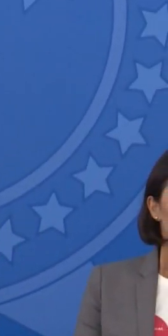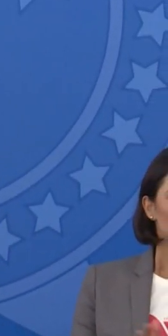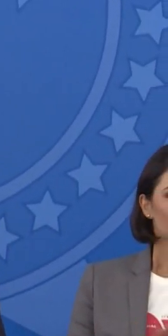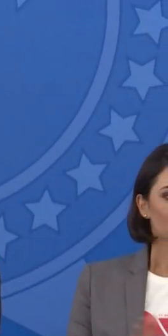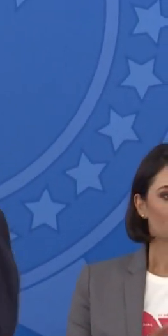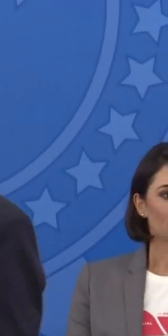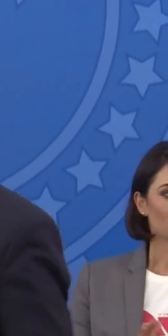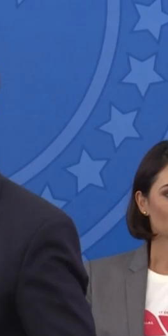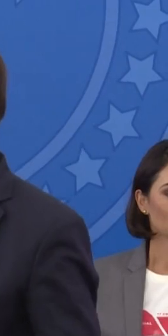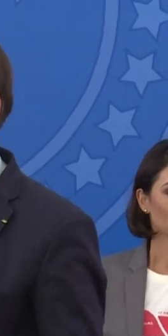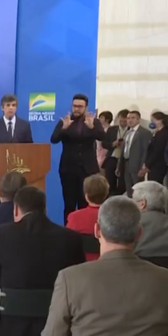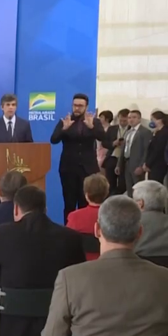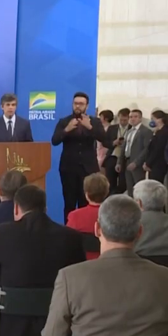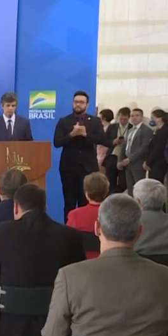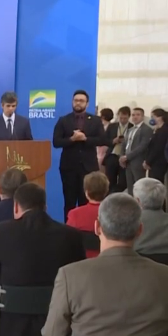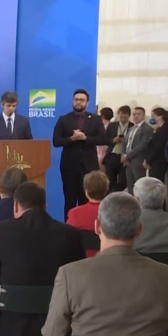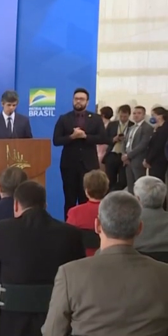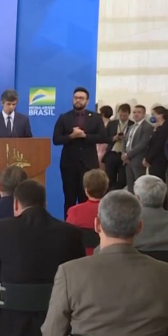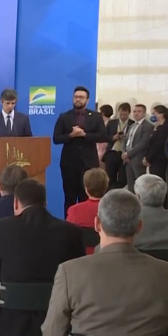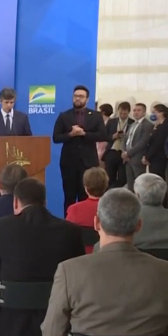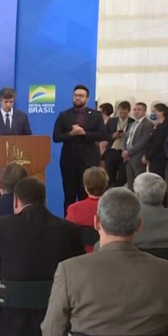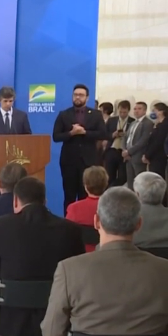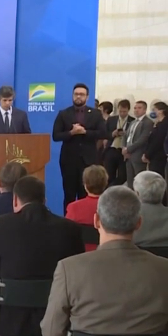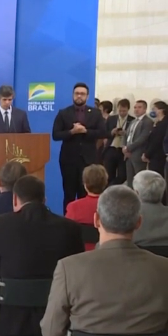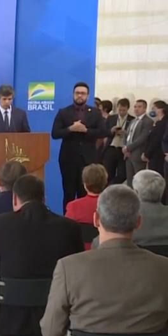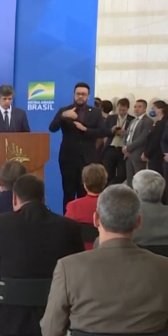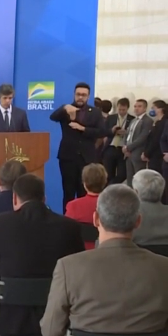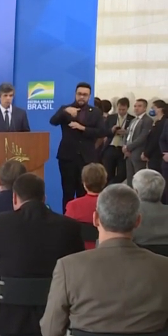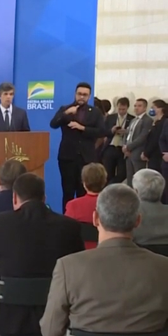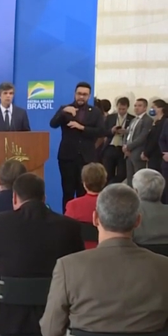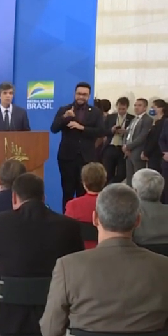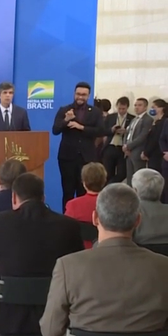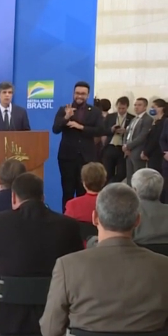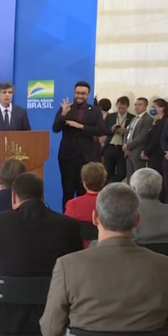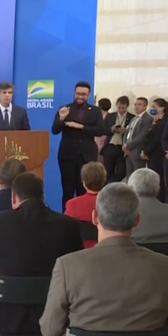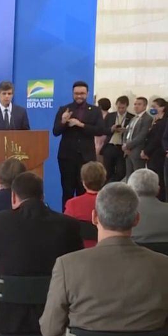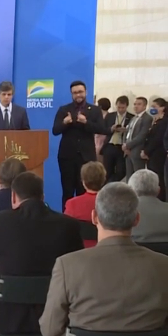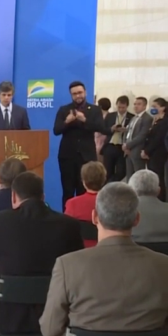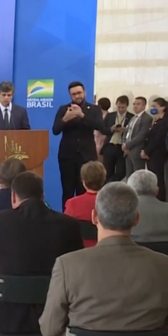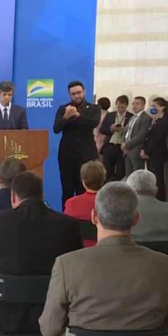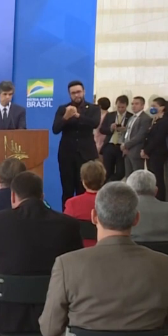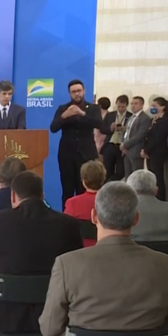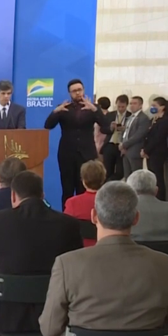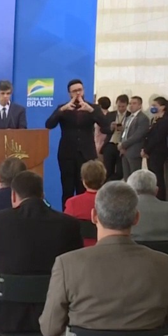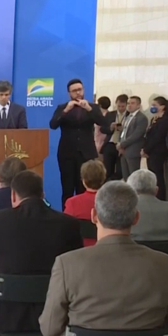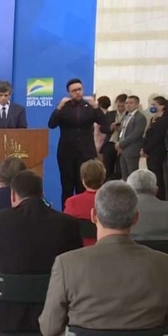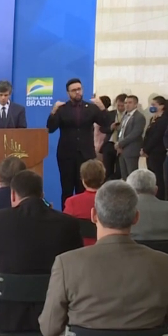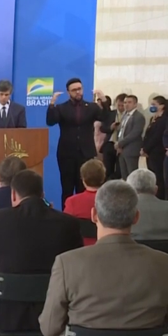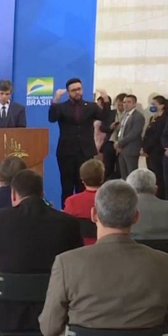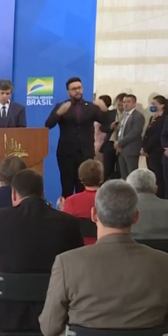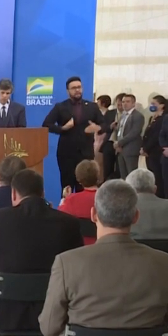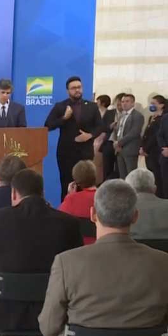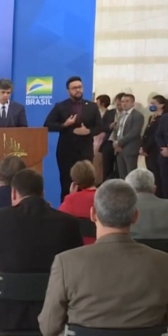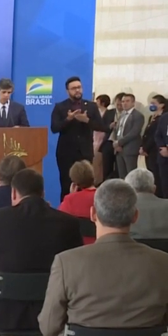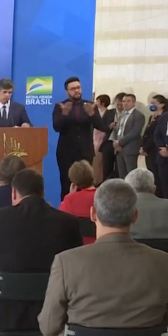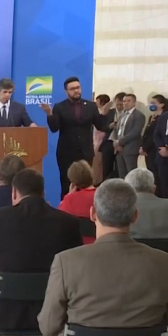assim como a primeira dama michelle bolsonaro o chefe de estado anunciou o resultado o quê o teste no dia sete de julho e